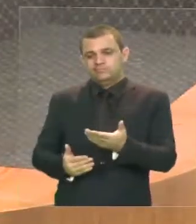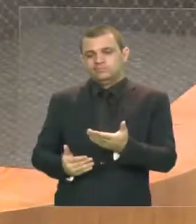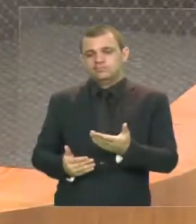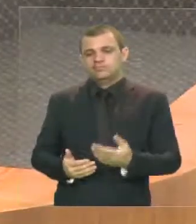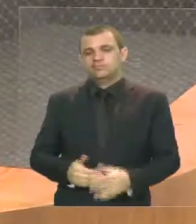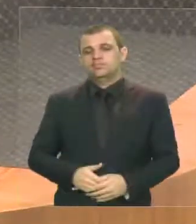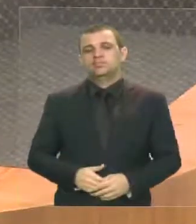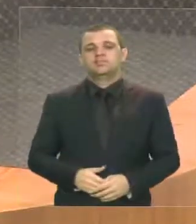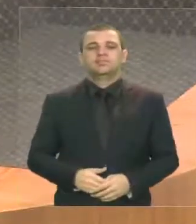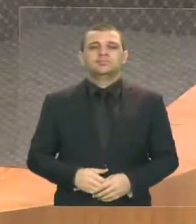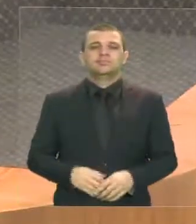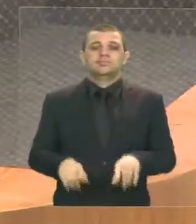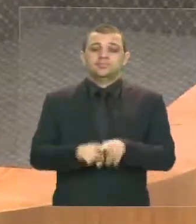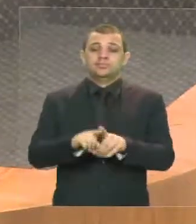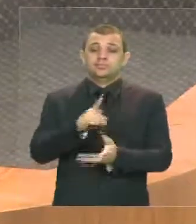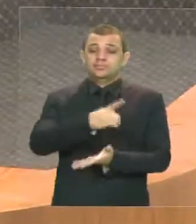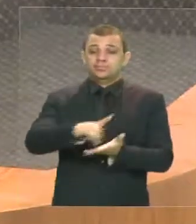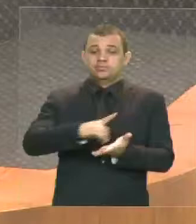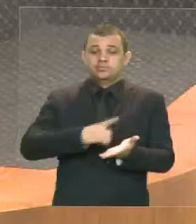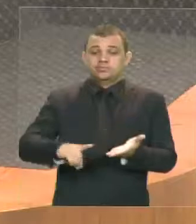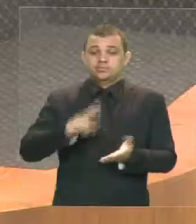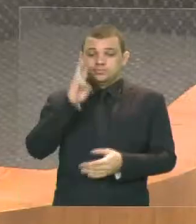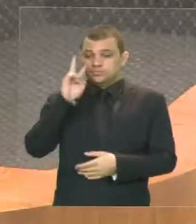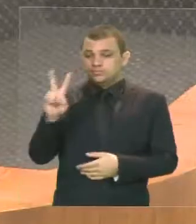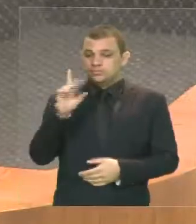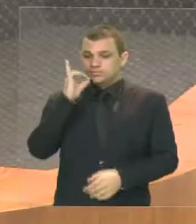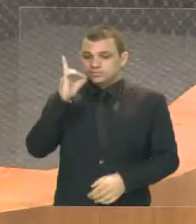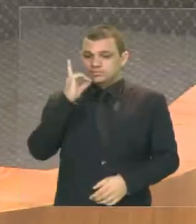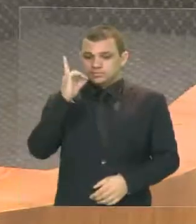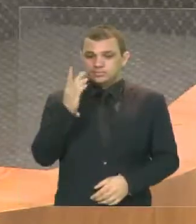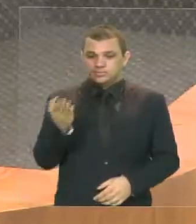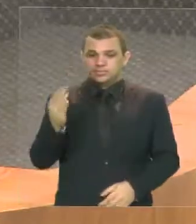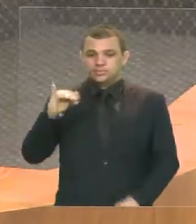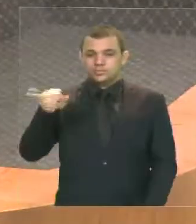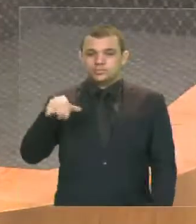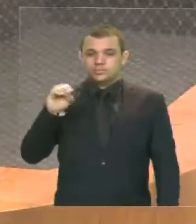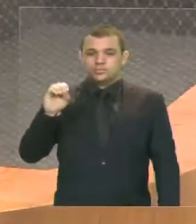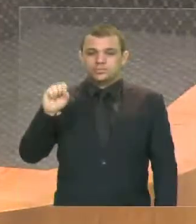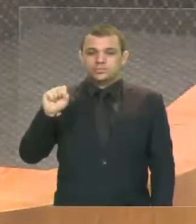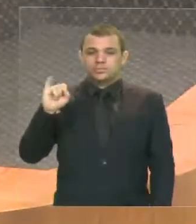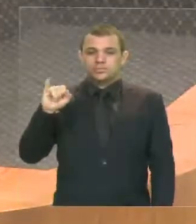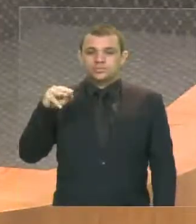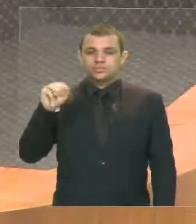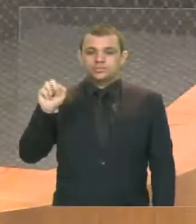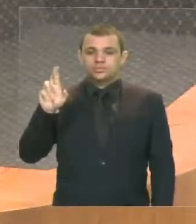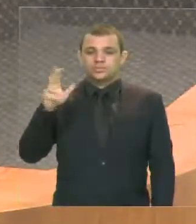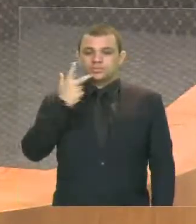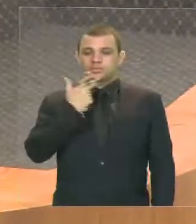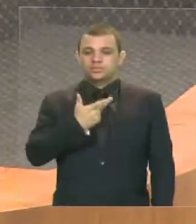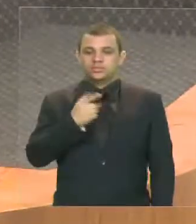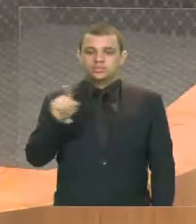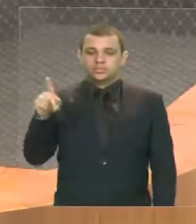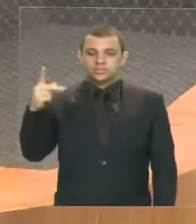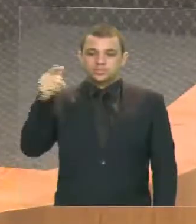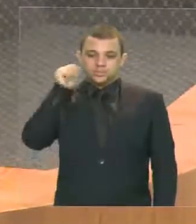O município de Zedoca, que eu estava vendo o deputado Josemar falando aqui, onde sua irmã é